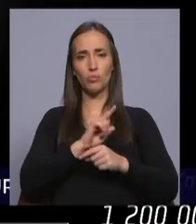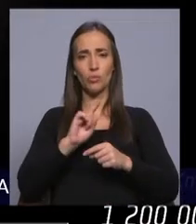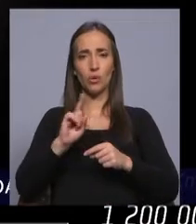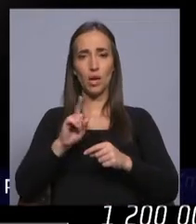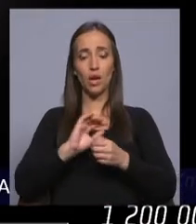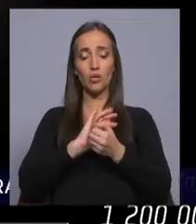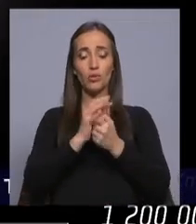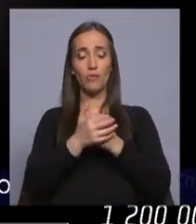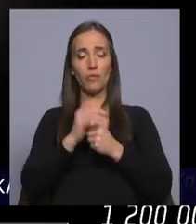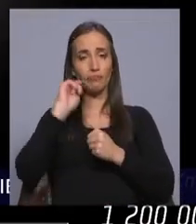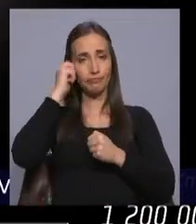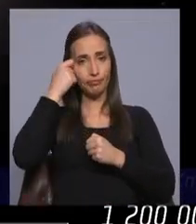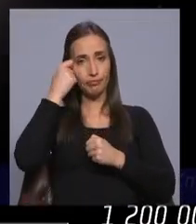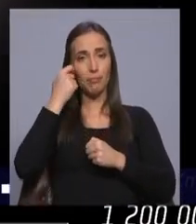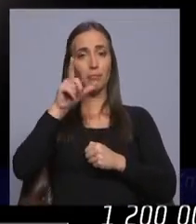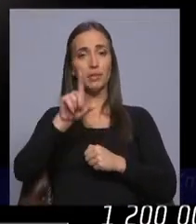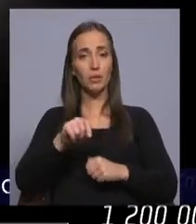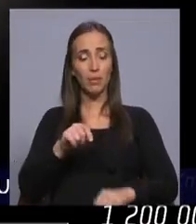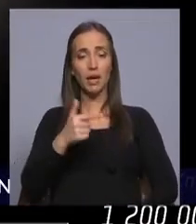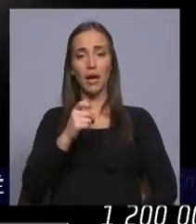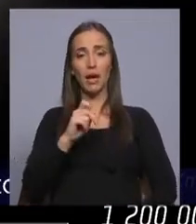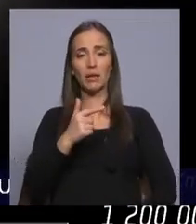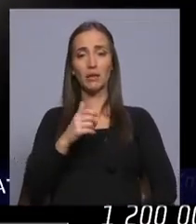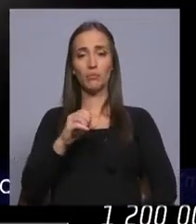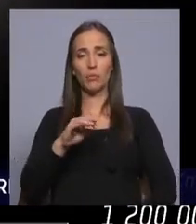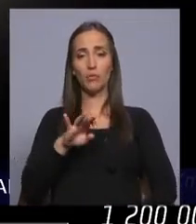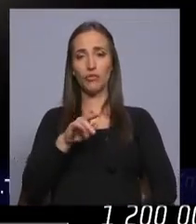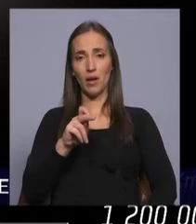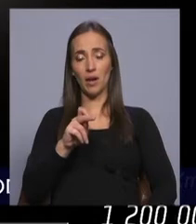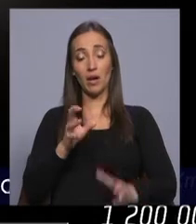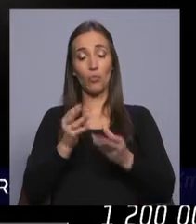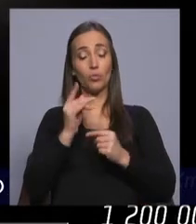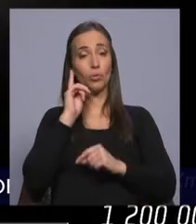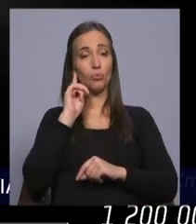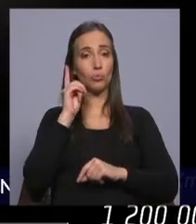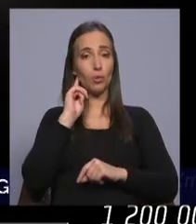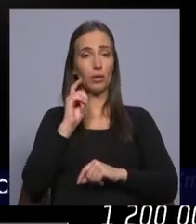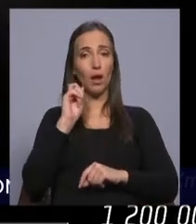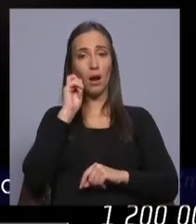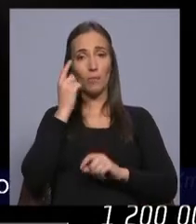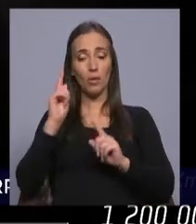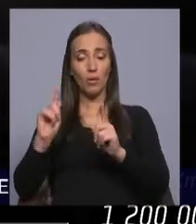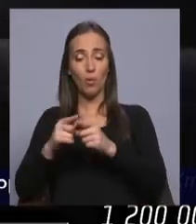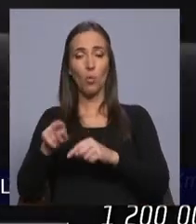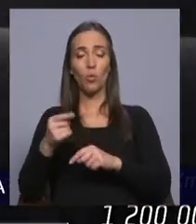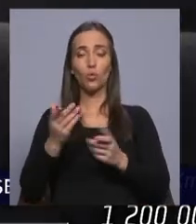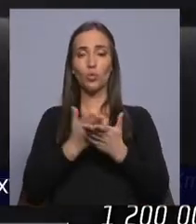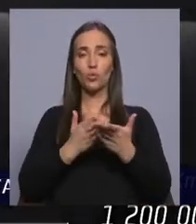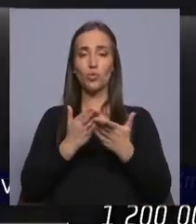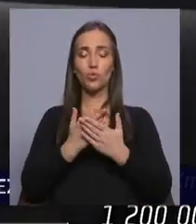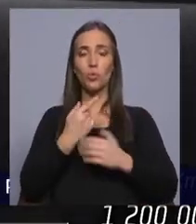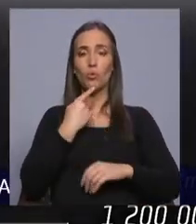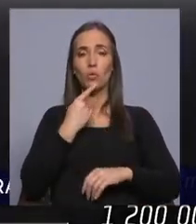mas também a atmosfera, que é tão preciosa. Muito bem. Ainda vais... Muito rapidamente, um outro estudo que diz que mostra uma